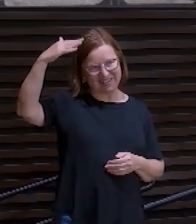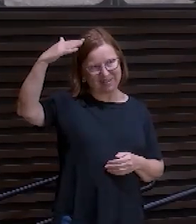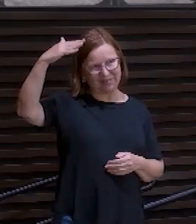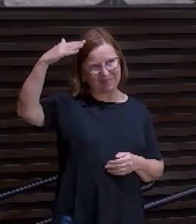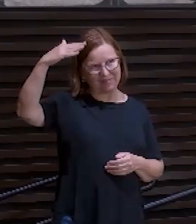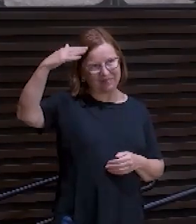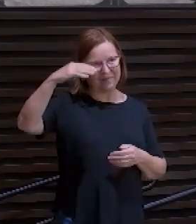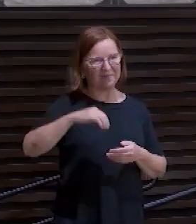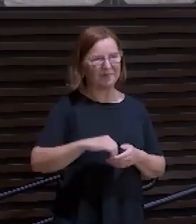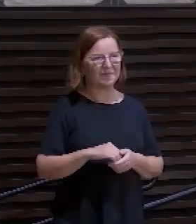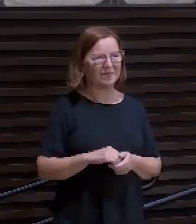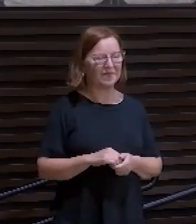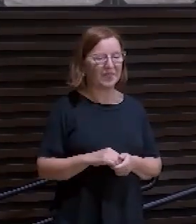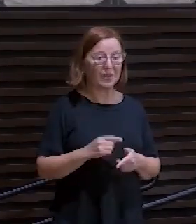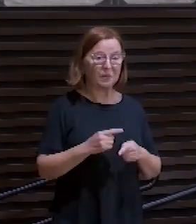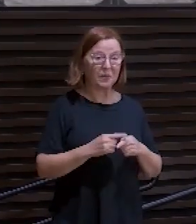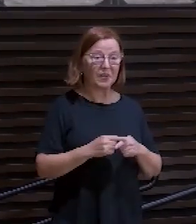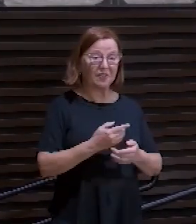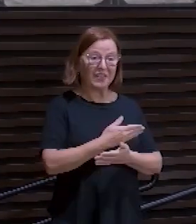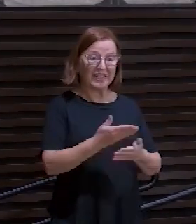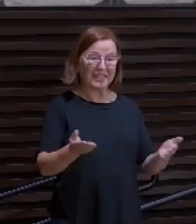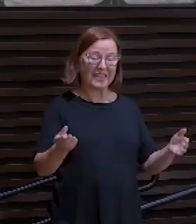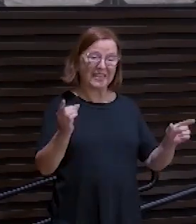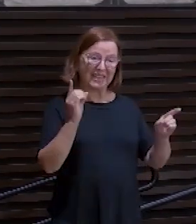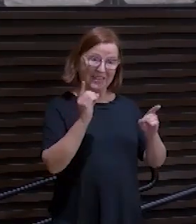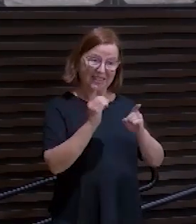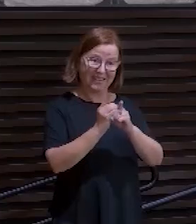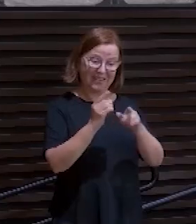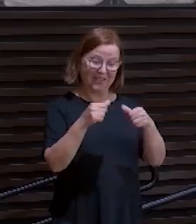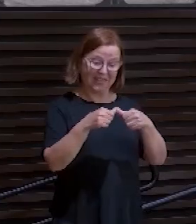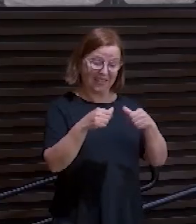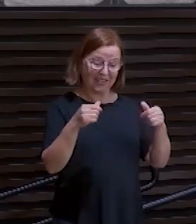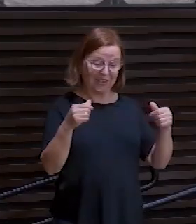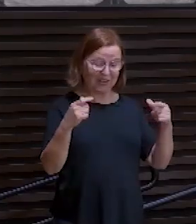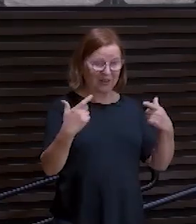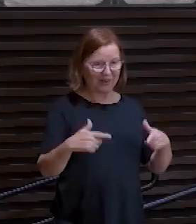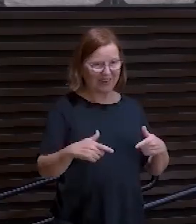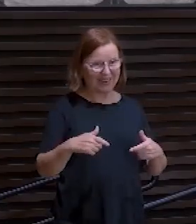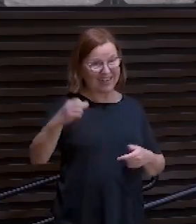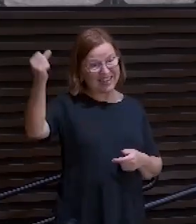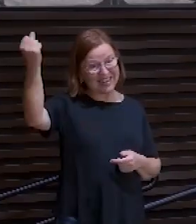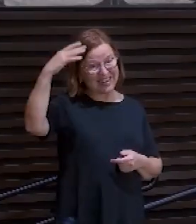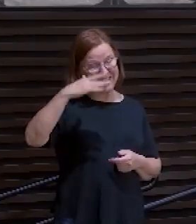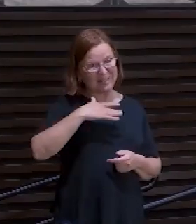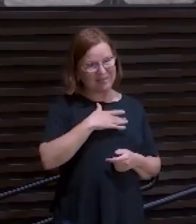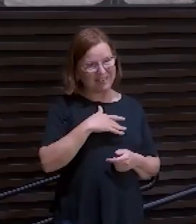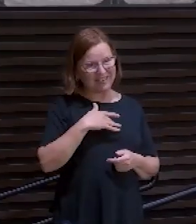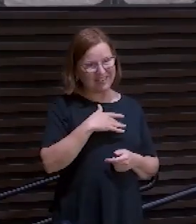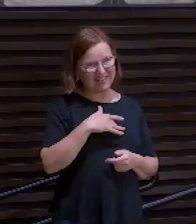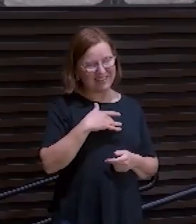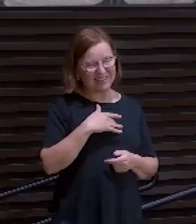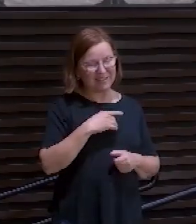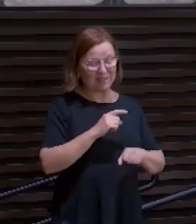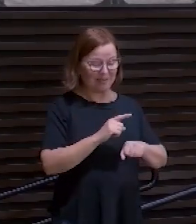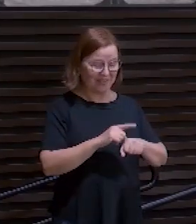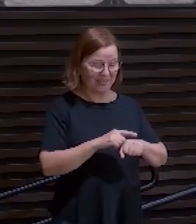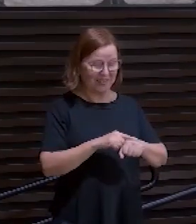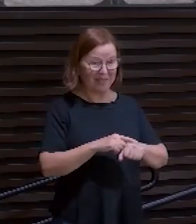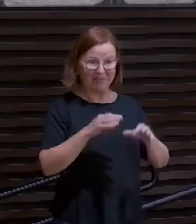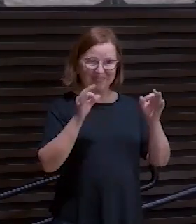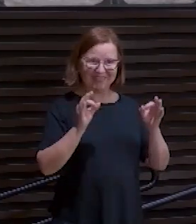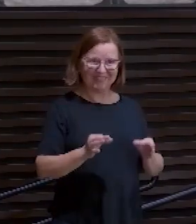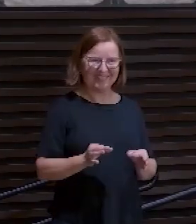Ele diz em outro lugar: porque vocês acharão neste lugar graça e misericórdia em tempo